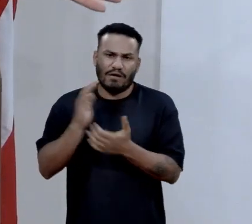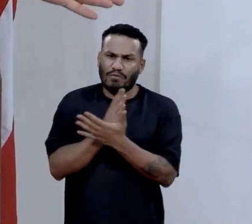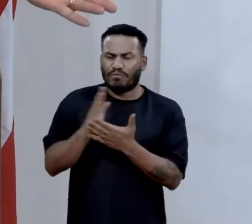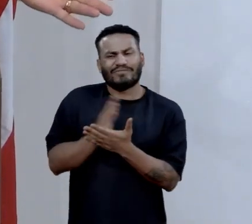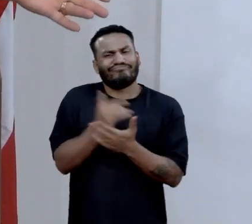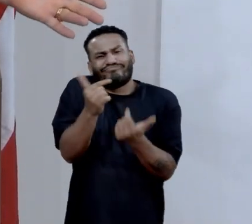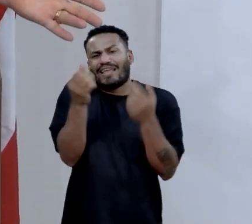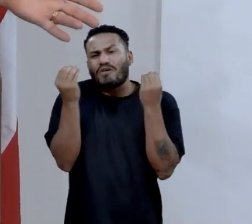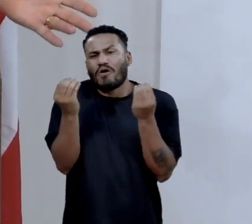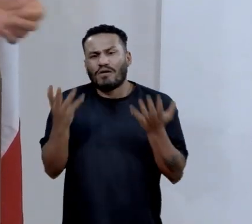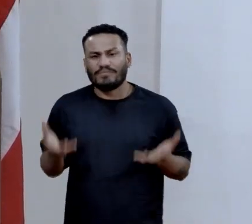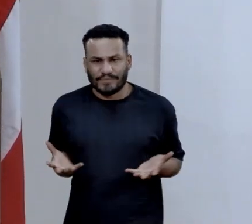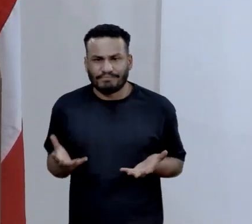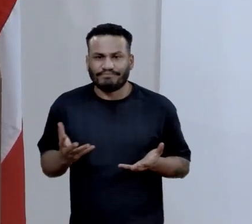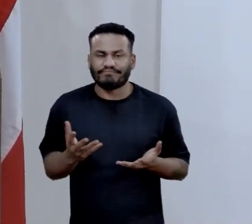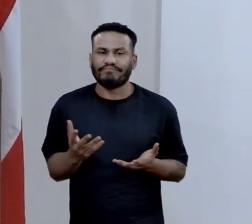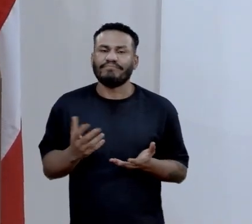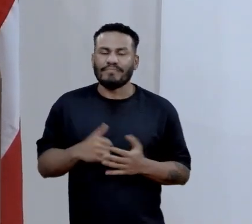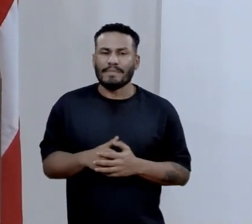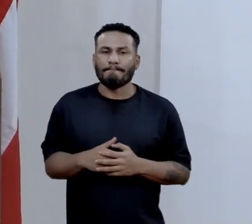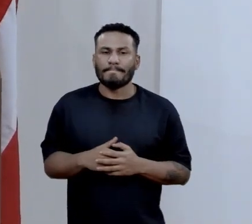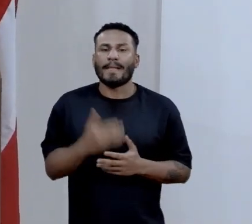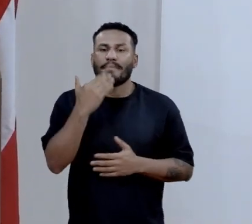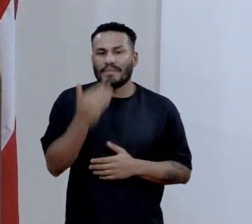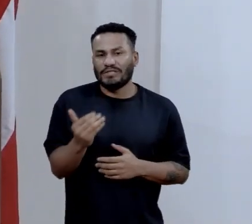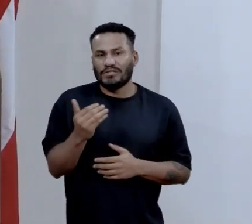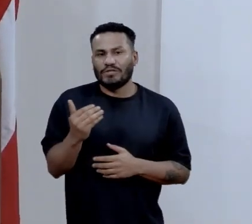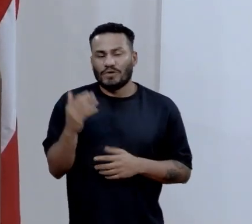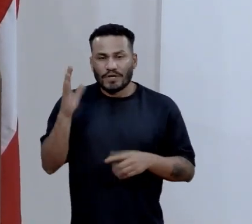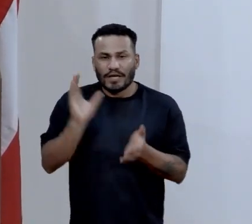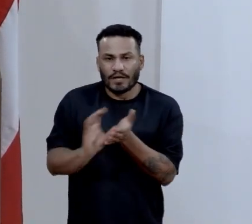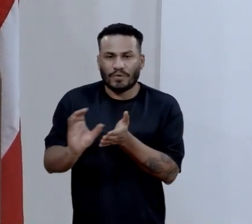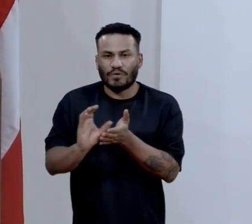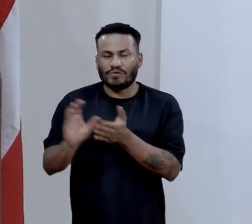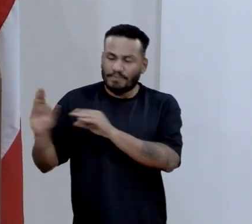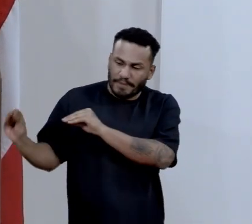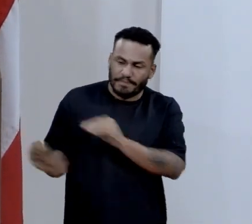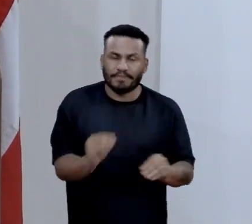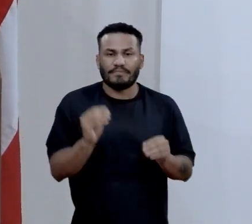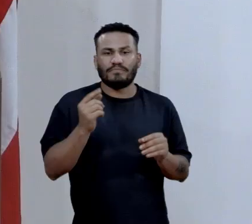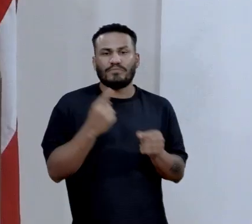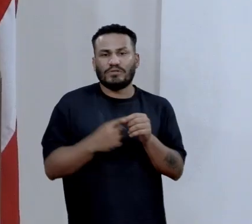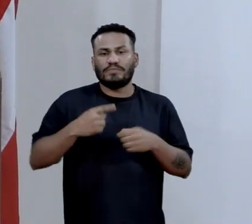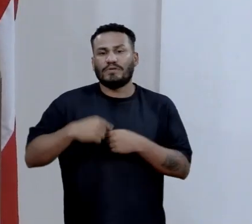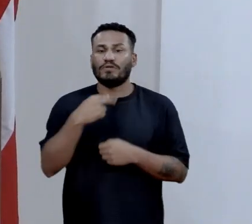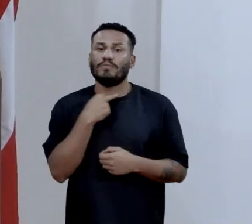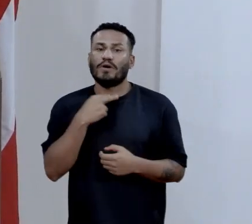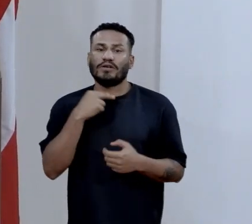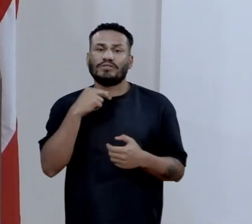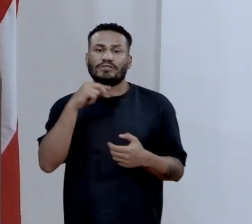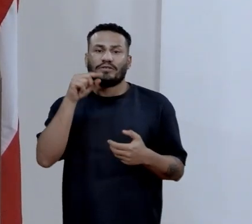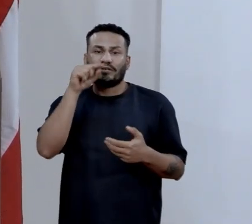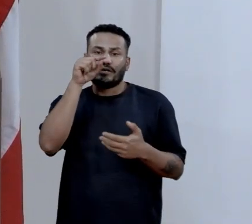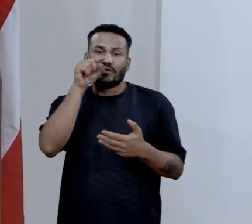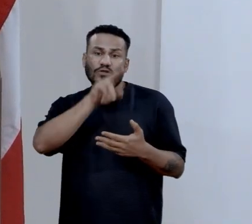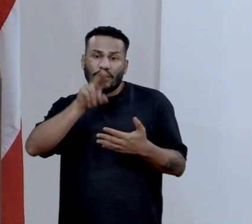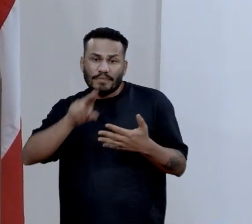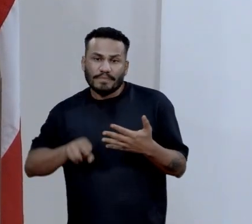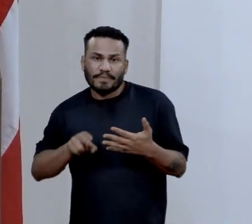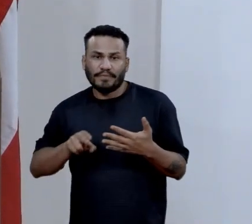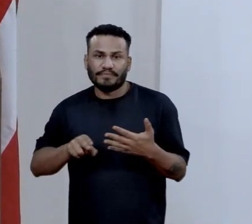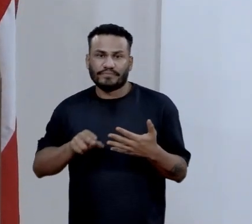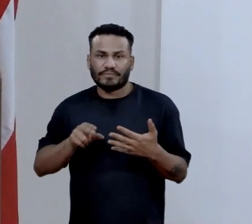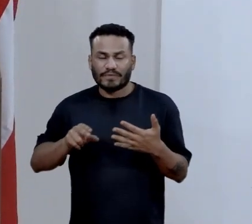Aí não tem condições. Então, a gente, quando pediu o recurso para, né, para trazer para o município, a gente não pode citar o nome aqui, a gente trouxe o recurso,